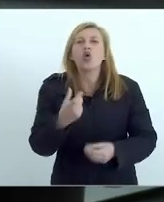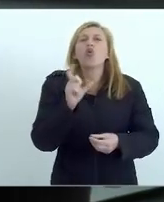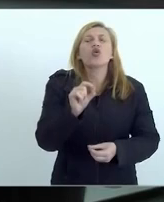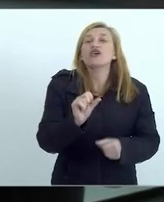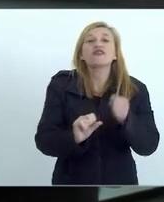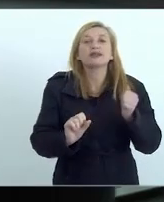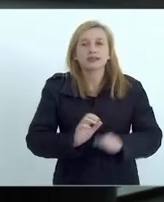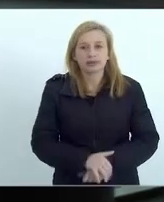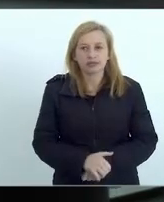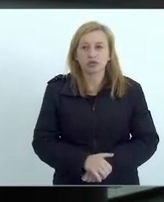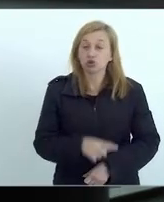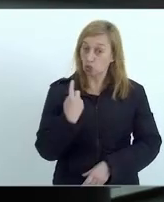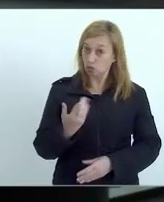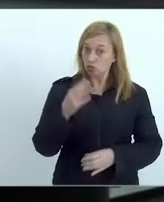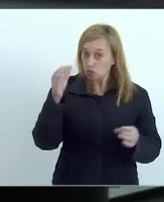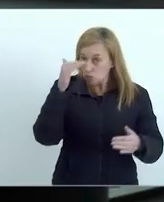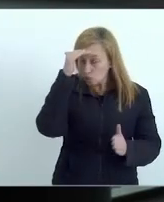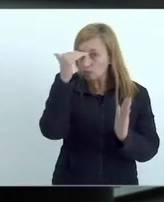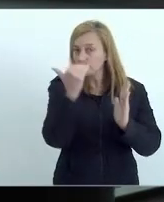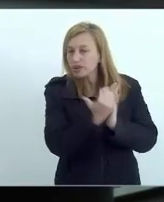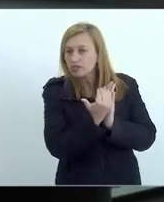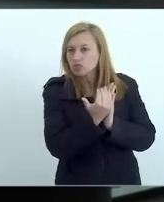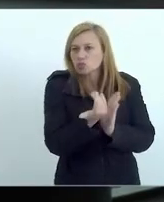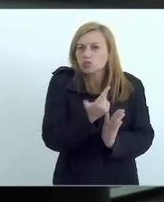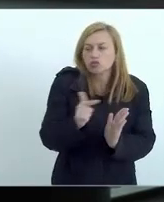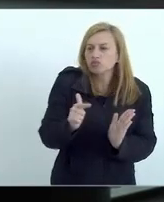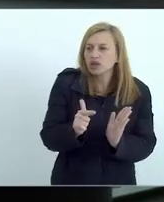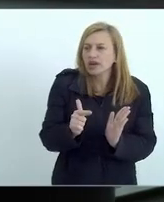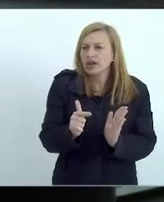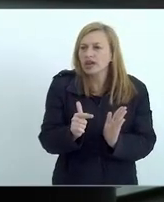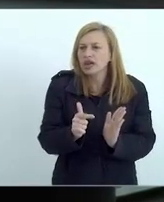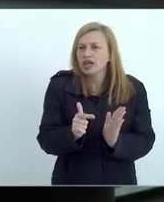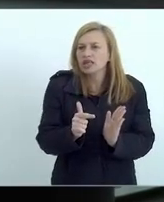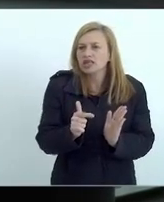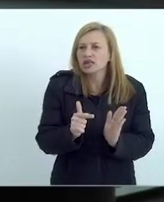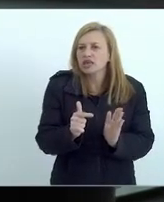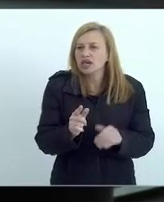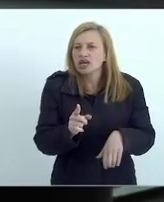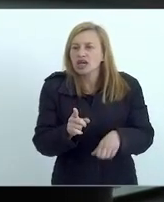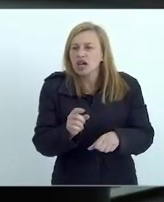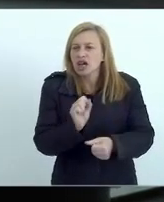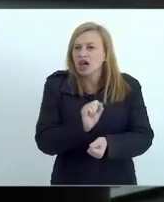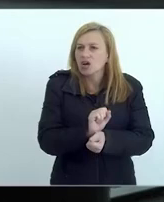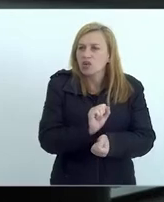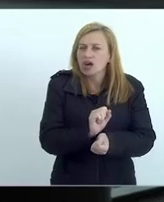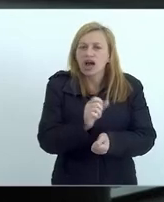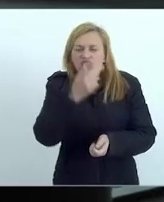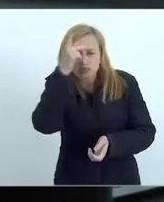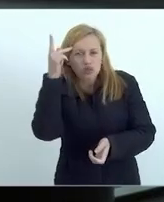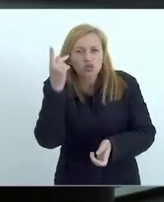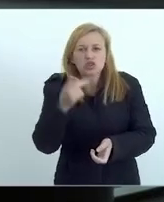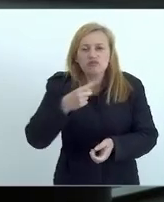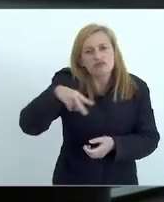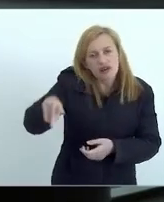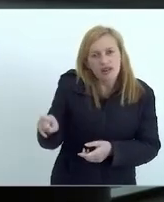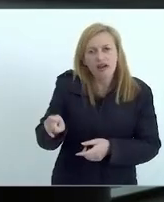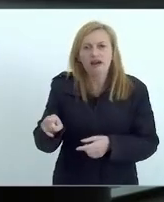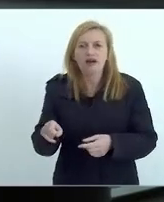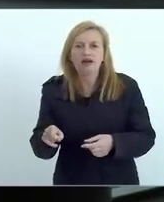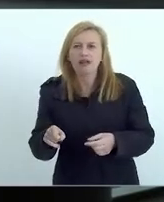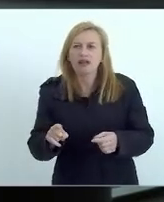fazemos de pronto nós cumprimos não existe isso da gente prorrogar as pessoas que vão lá que que